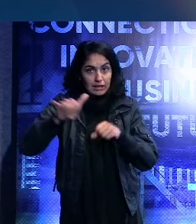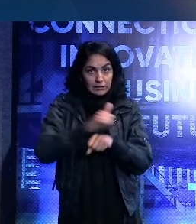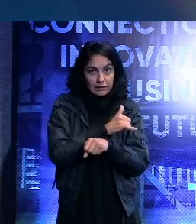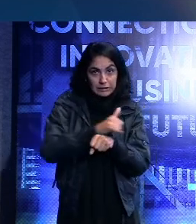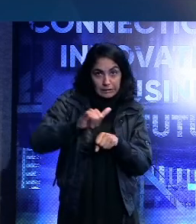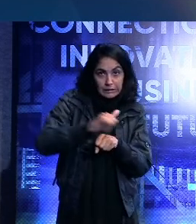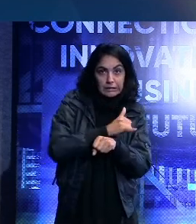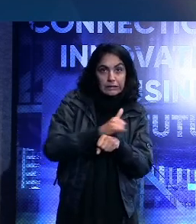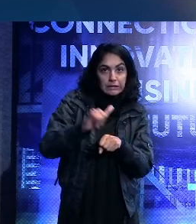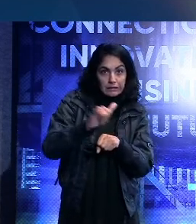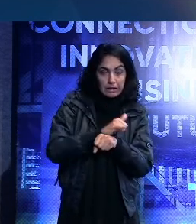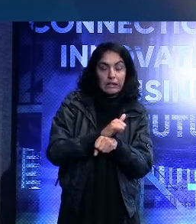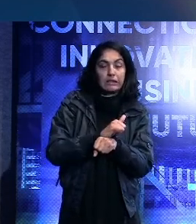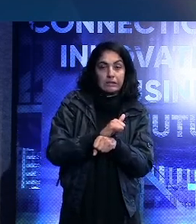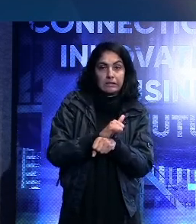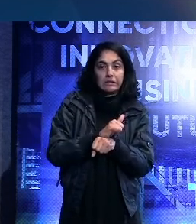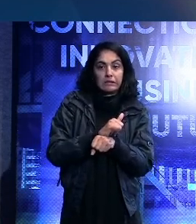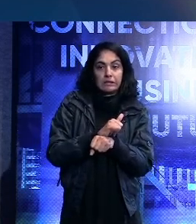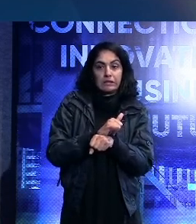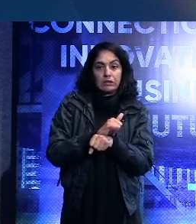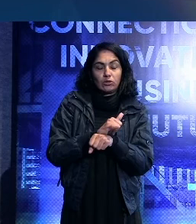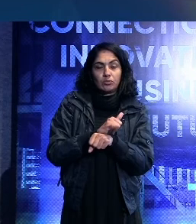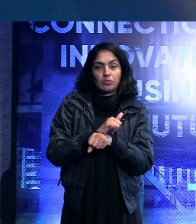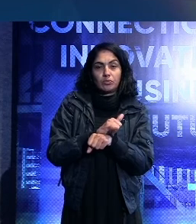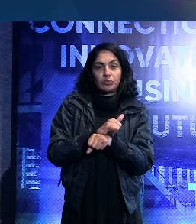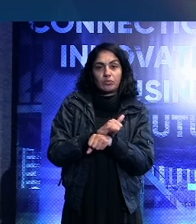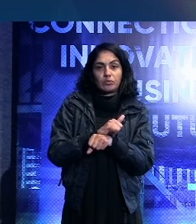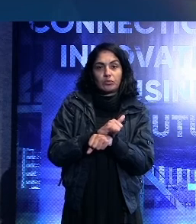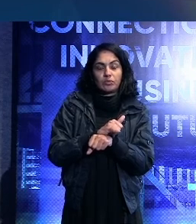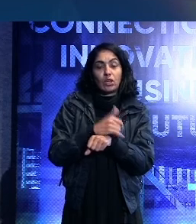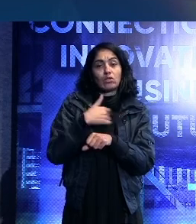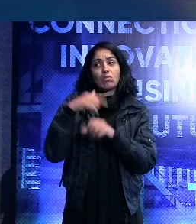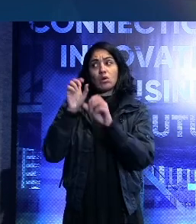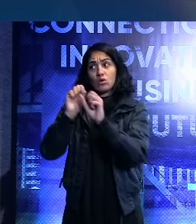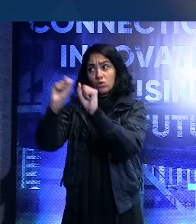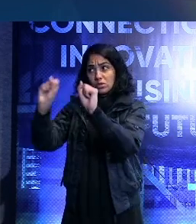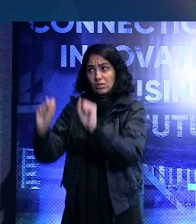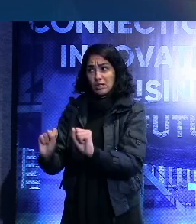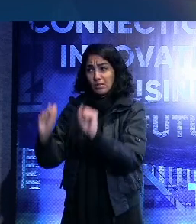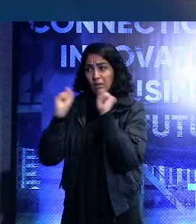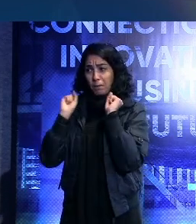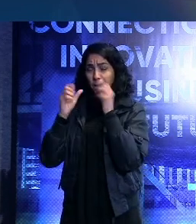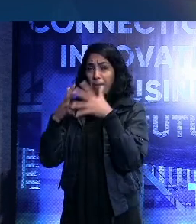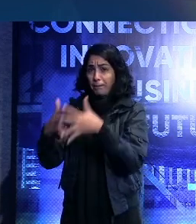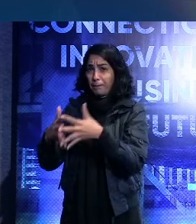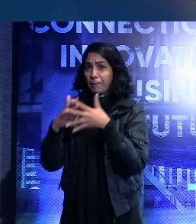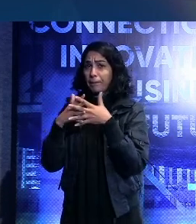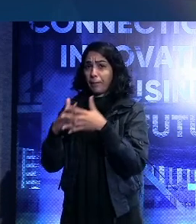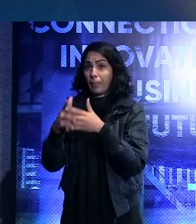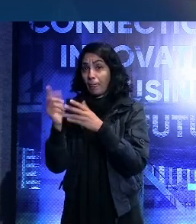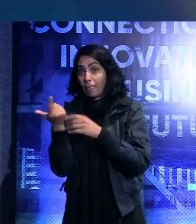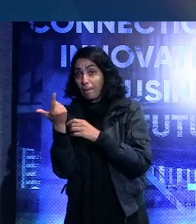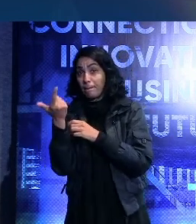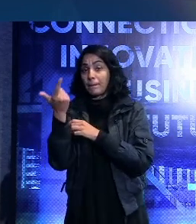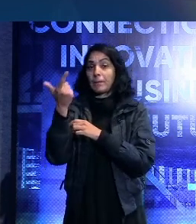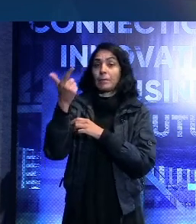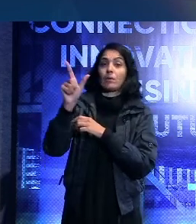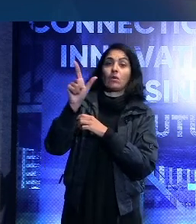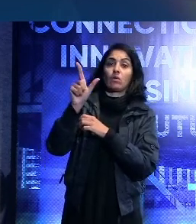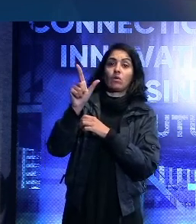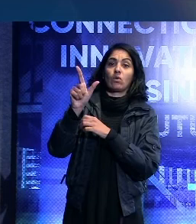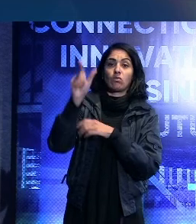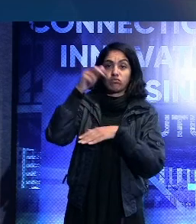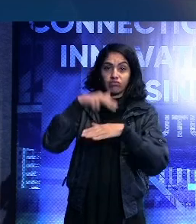de deixar o meu sistema muito complexo. Mas aí vem um outro design pattern